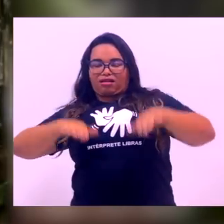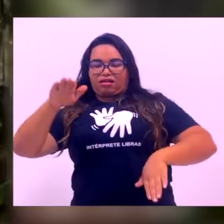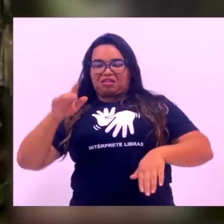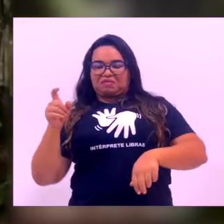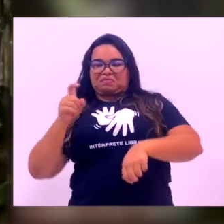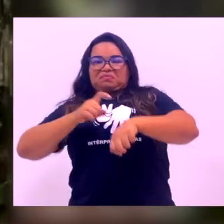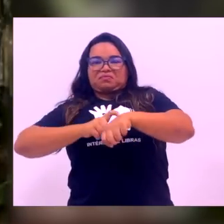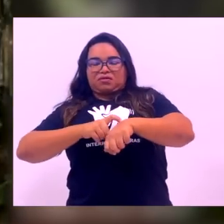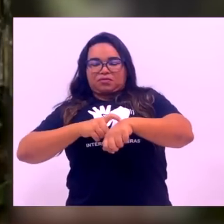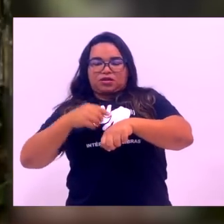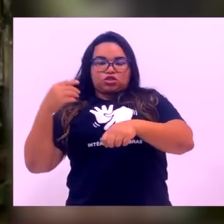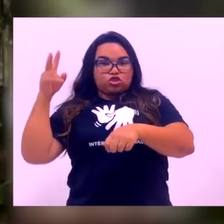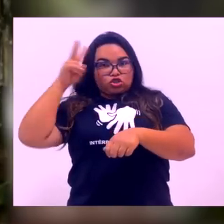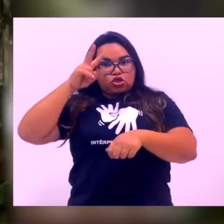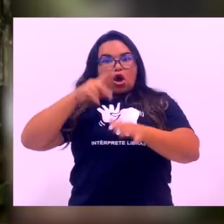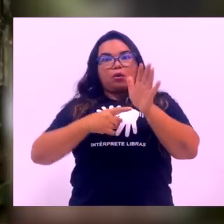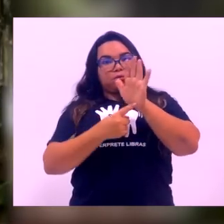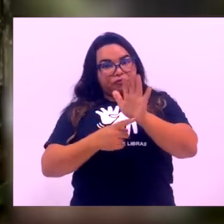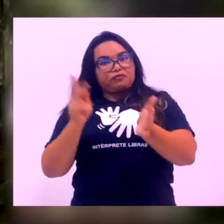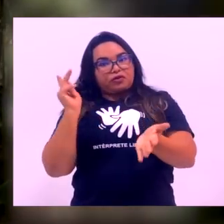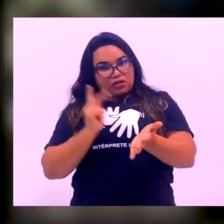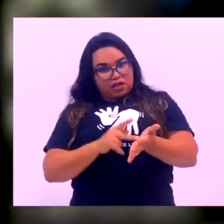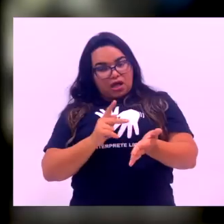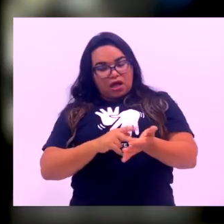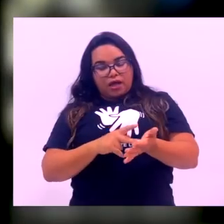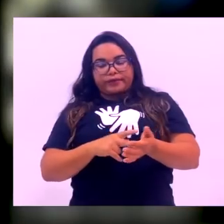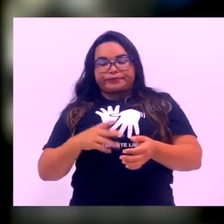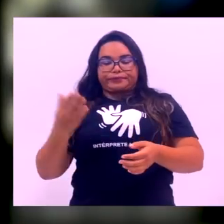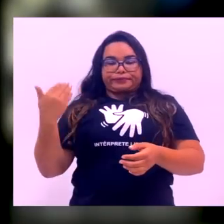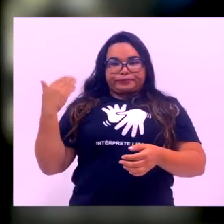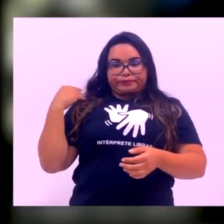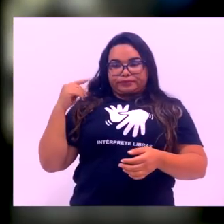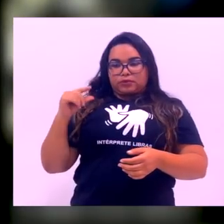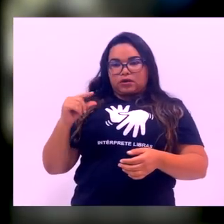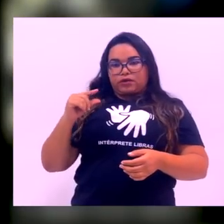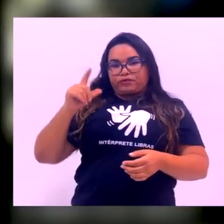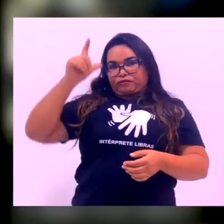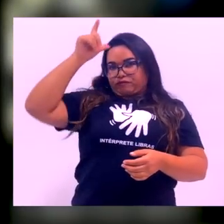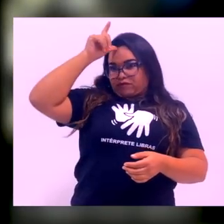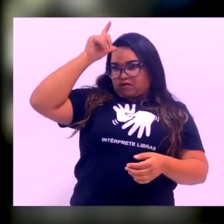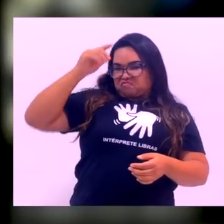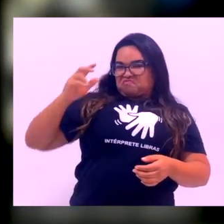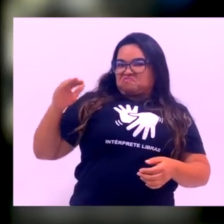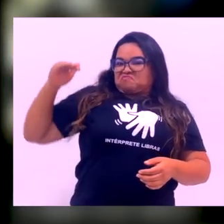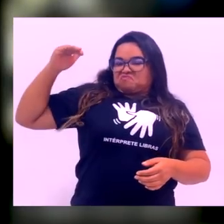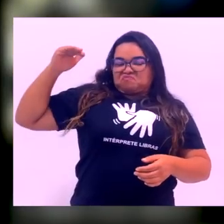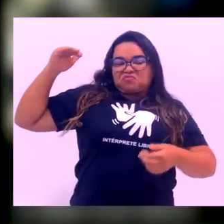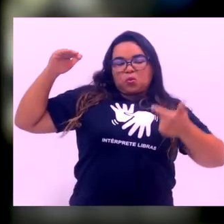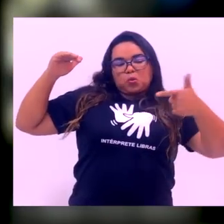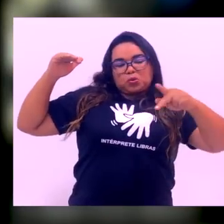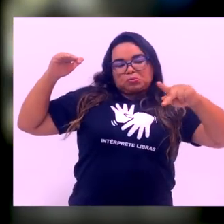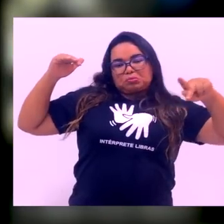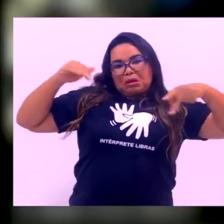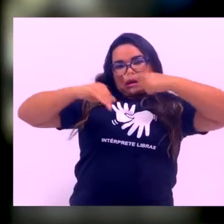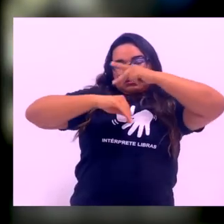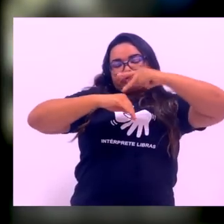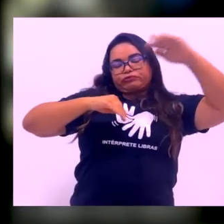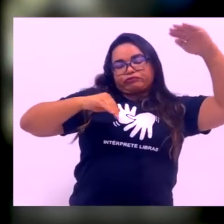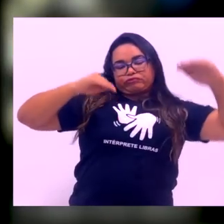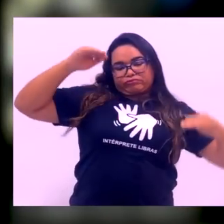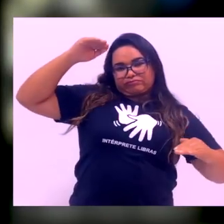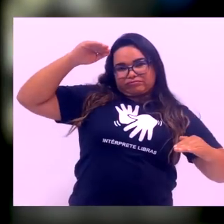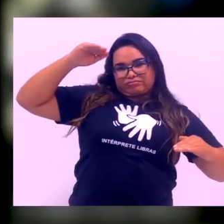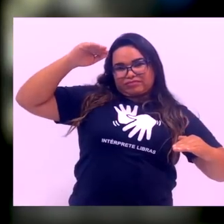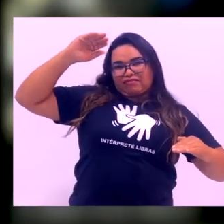grande reino? Claro que sim. A história provou que isso é verdade. Como argila nas mãos do